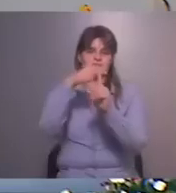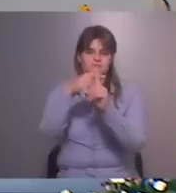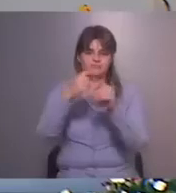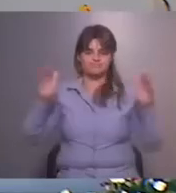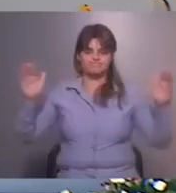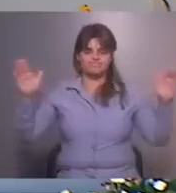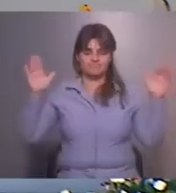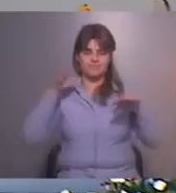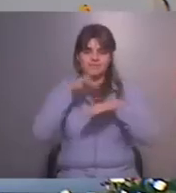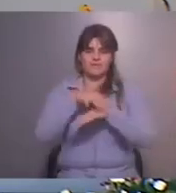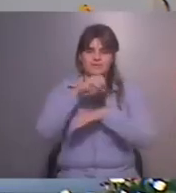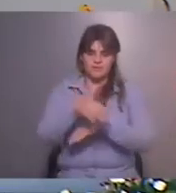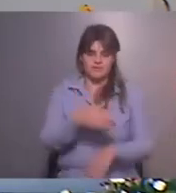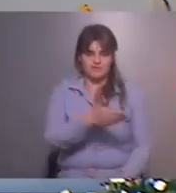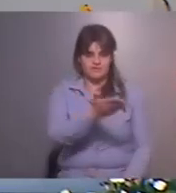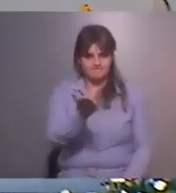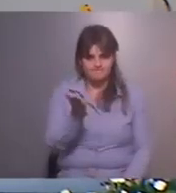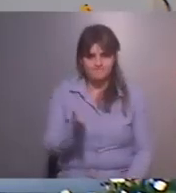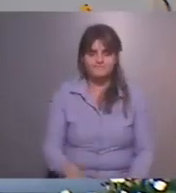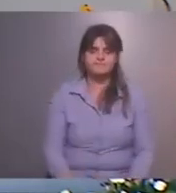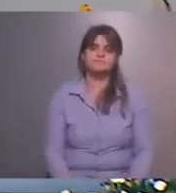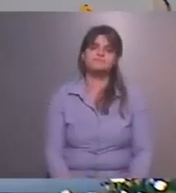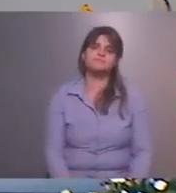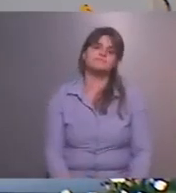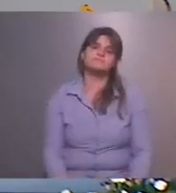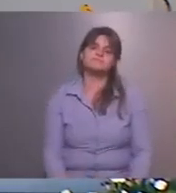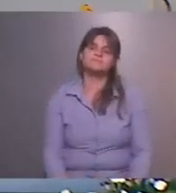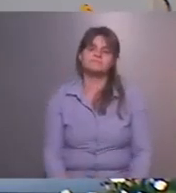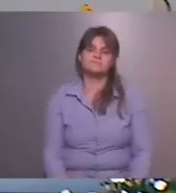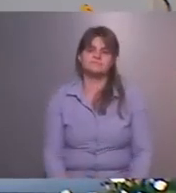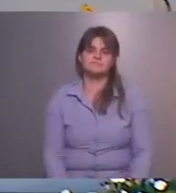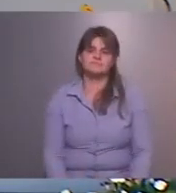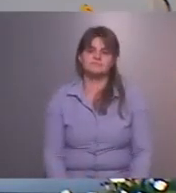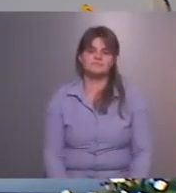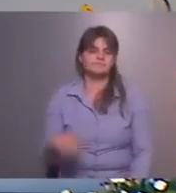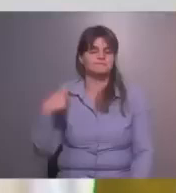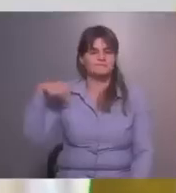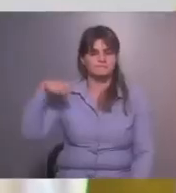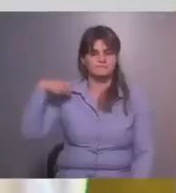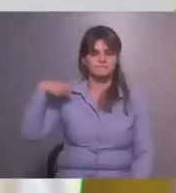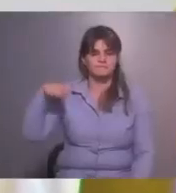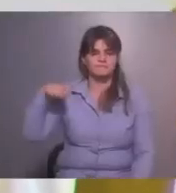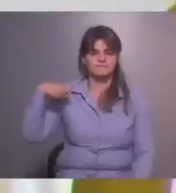será entregue por vós.